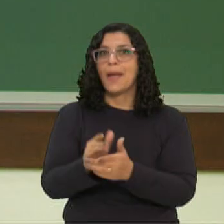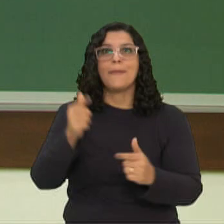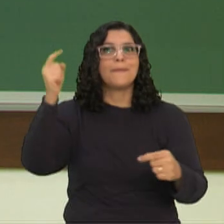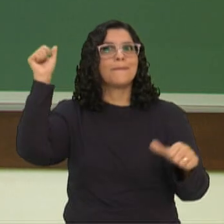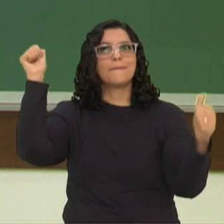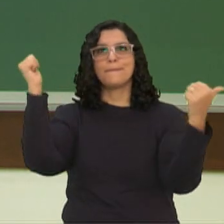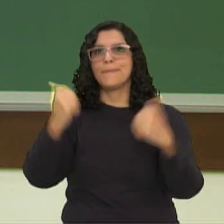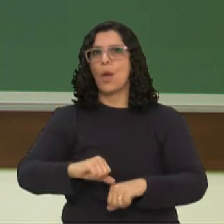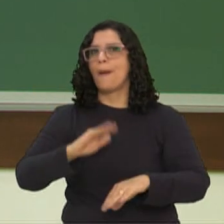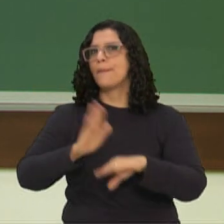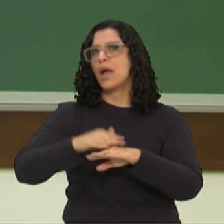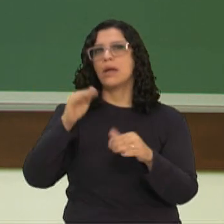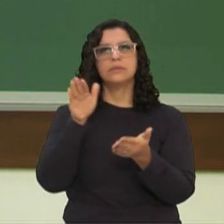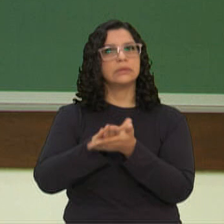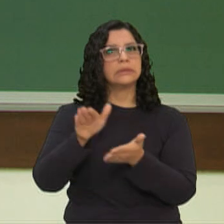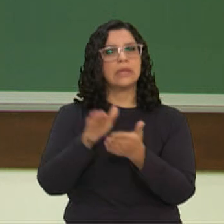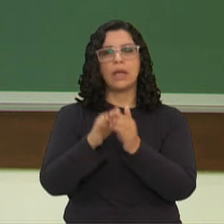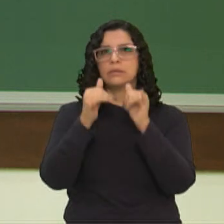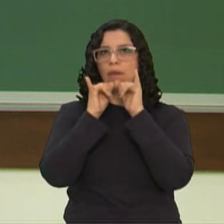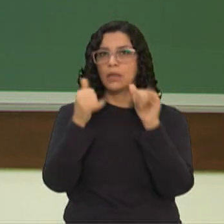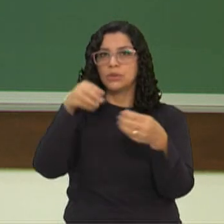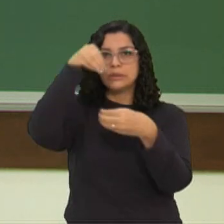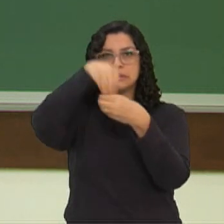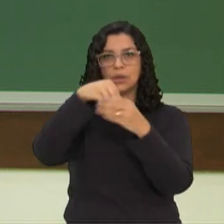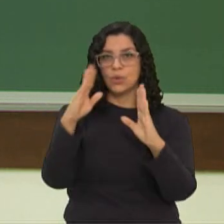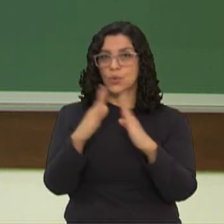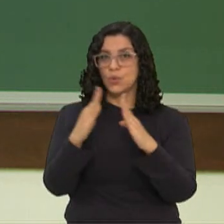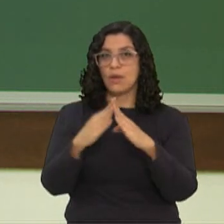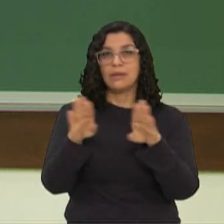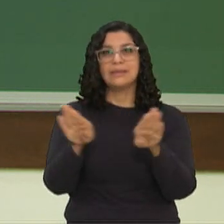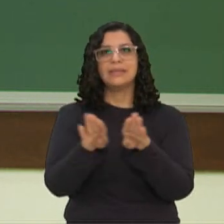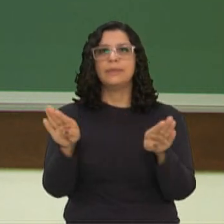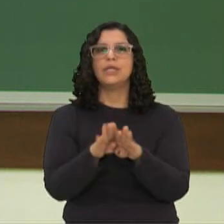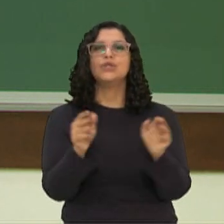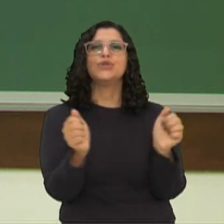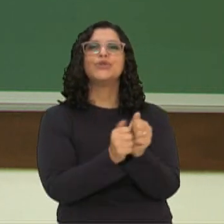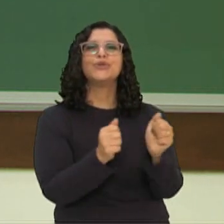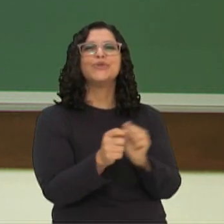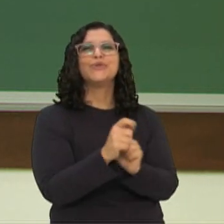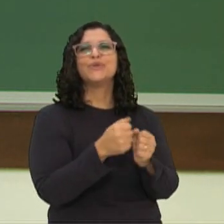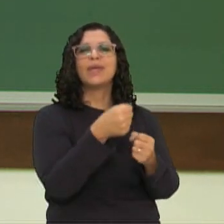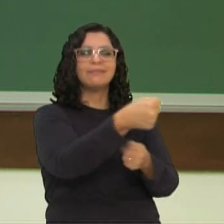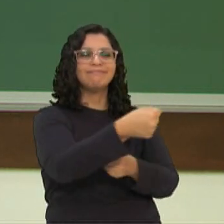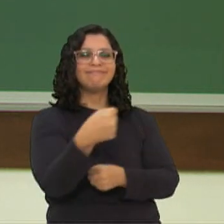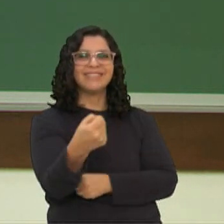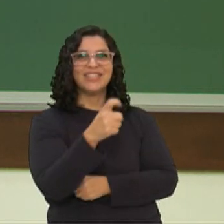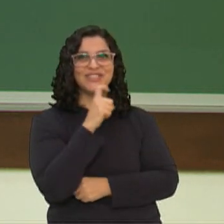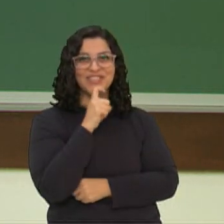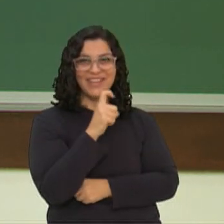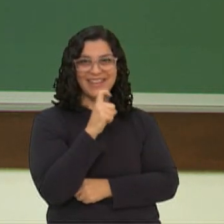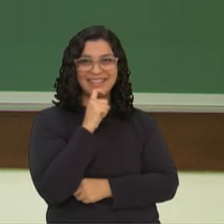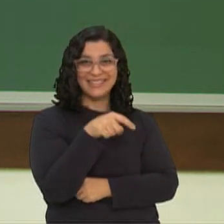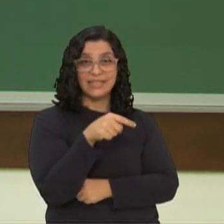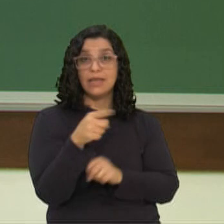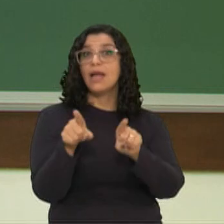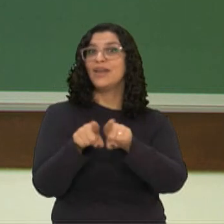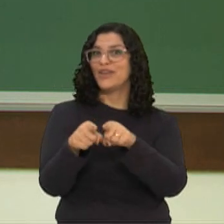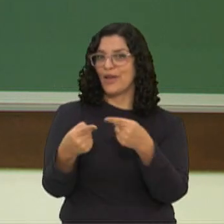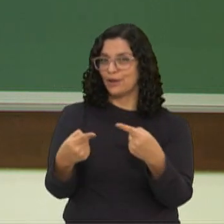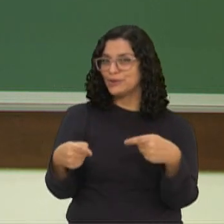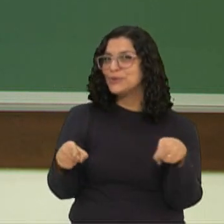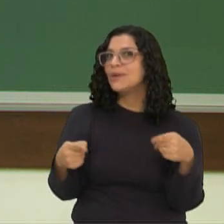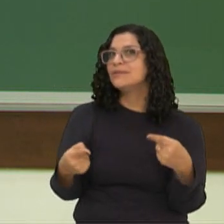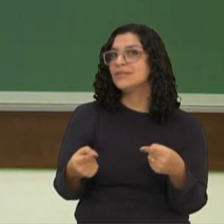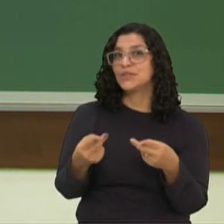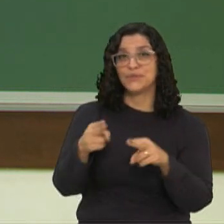consumo de energia das residências, junto com um outro equipamento que é a geladeira, né? E a churrasqueira, se você